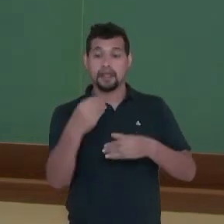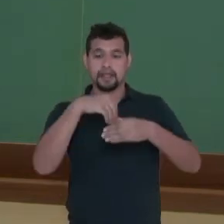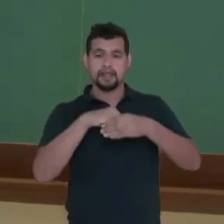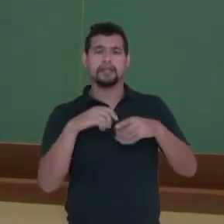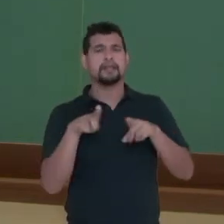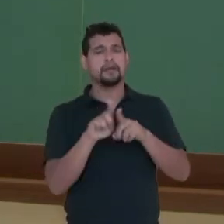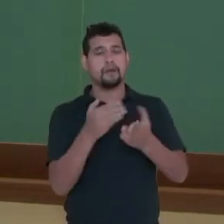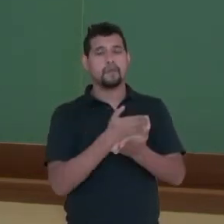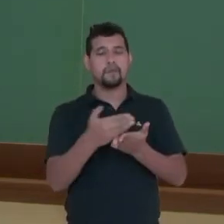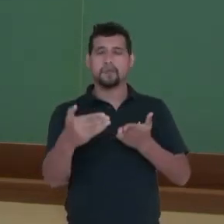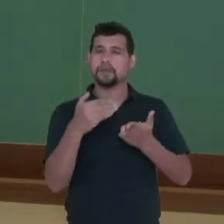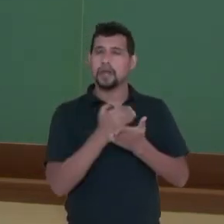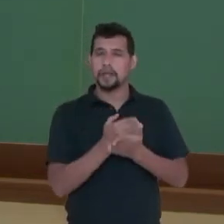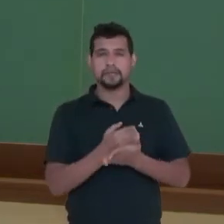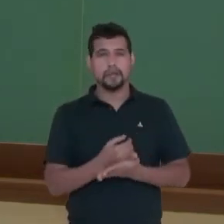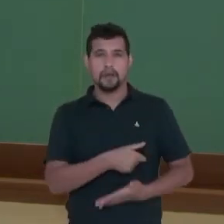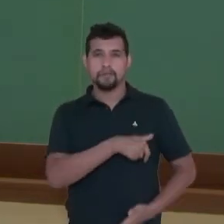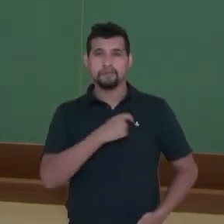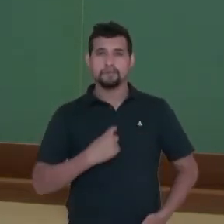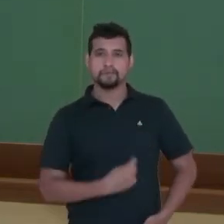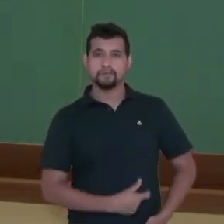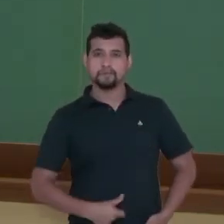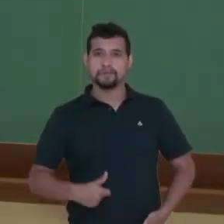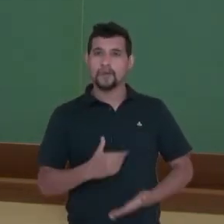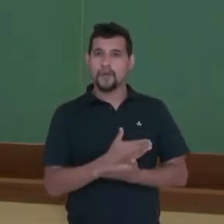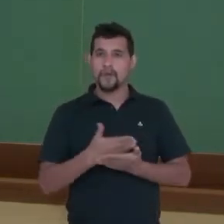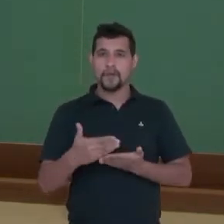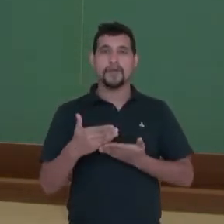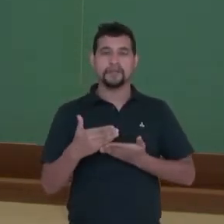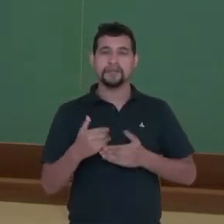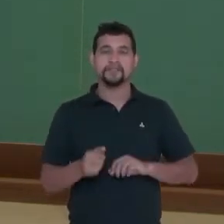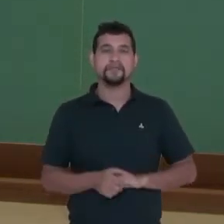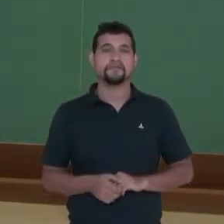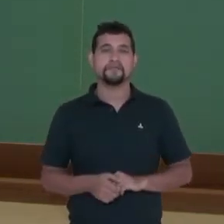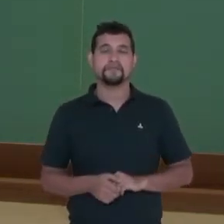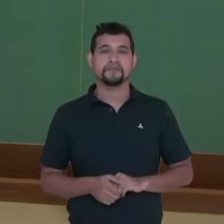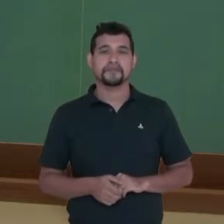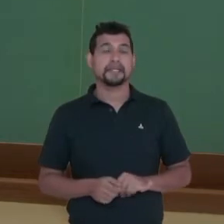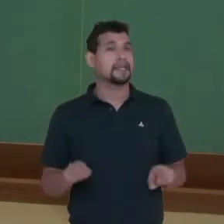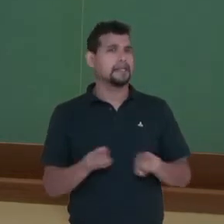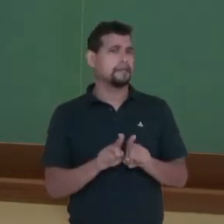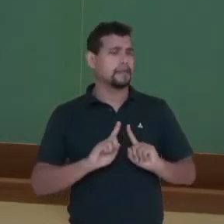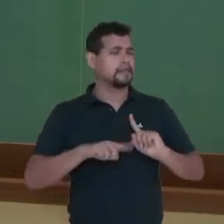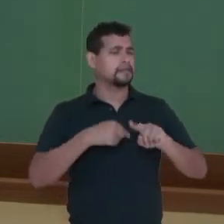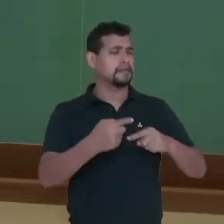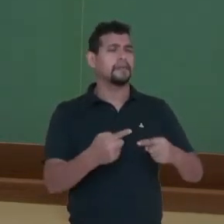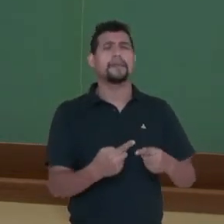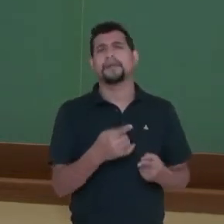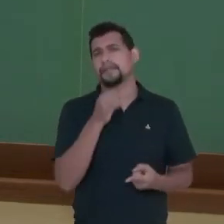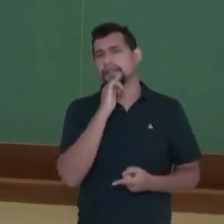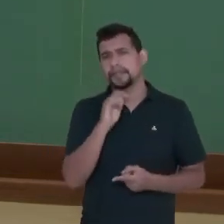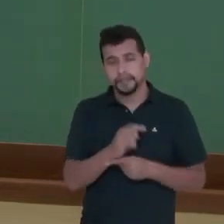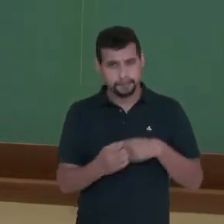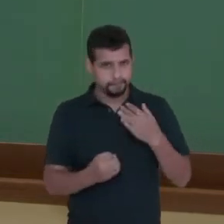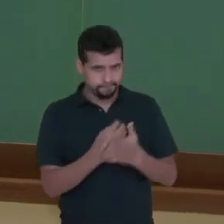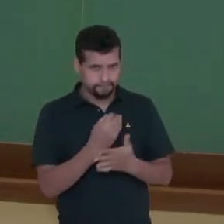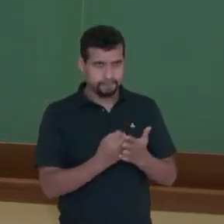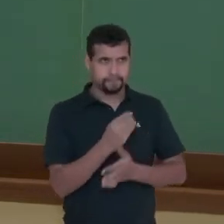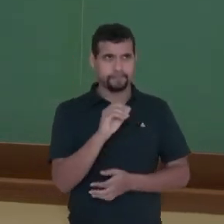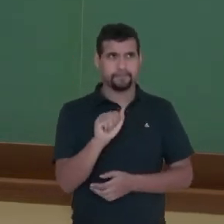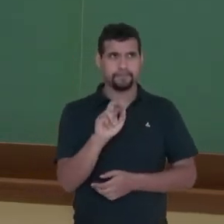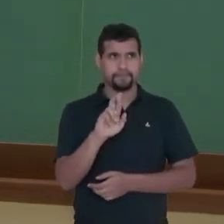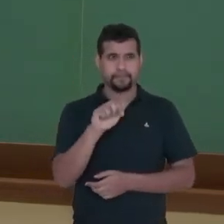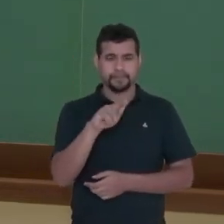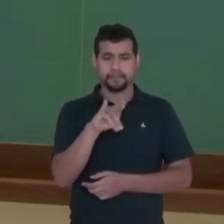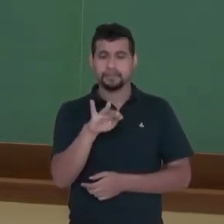vai originar o intestino desse indivíduo. Aí, a partir desse momento que gerou o arquêntero, essa